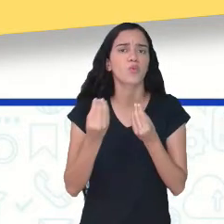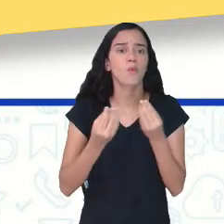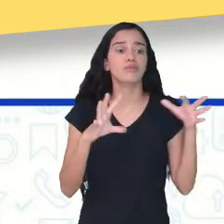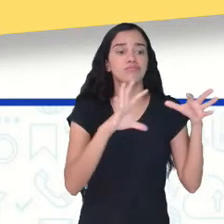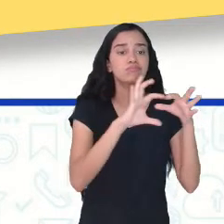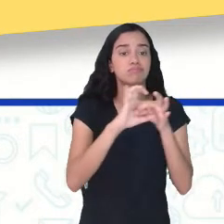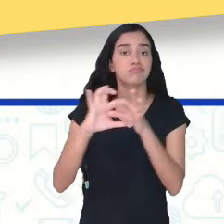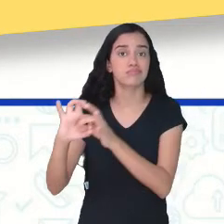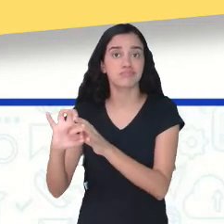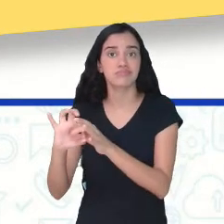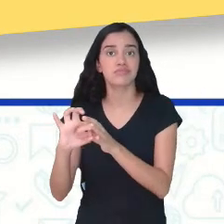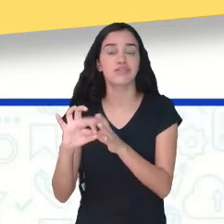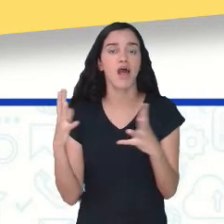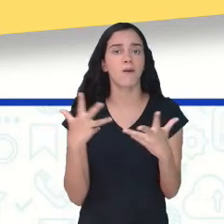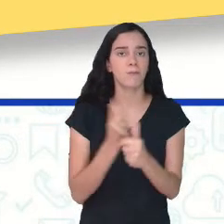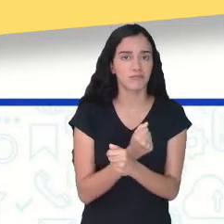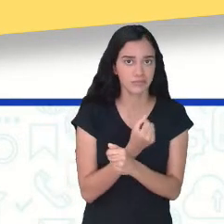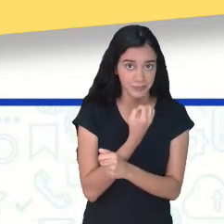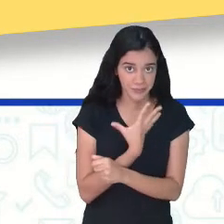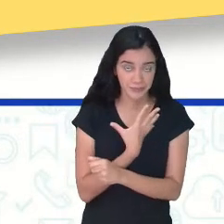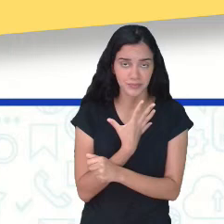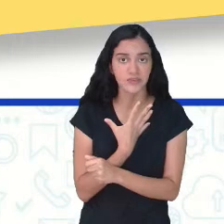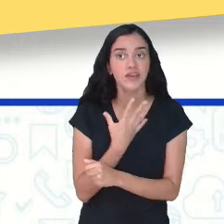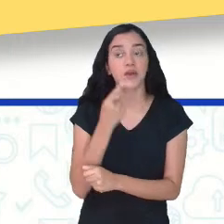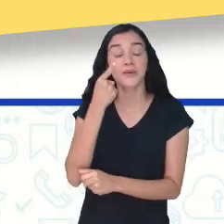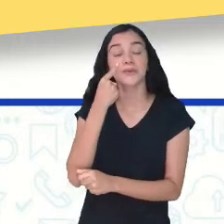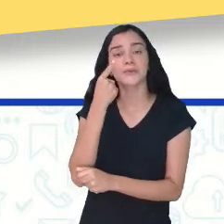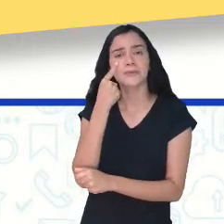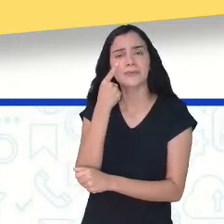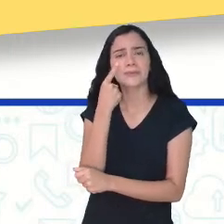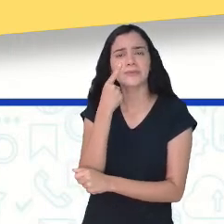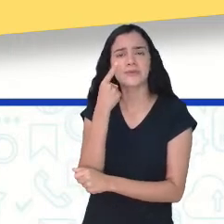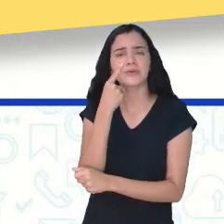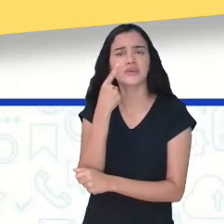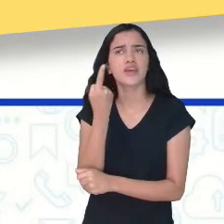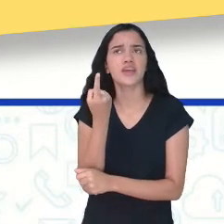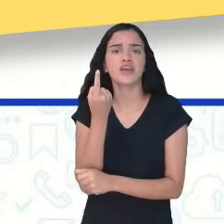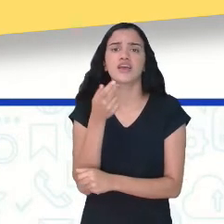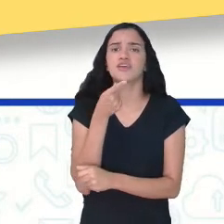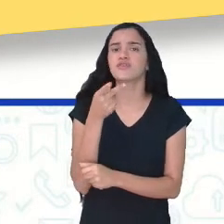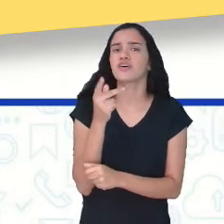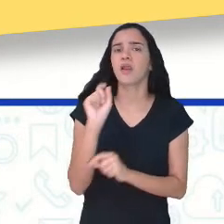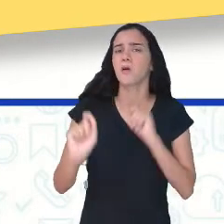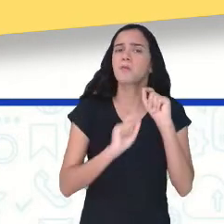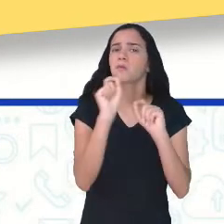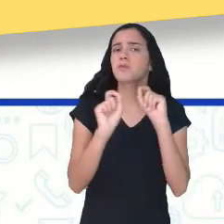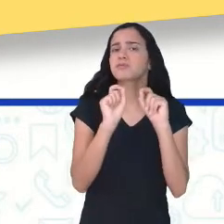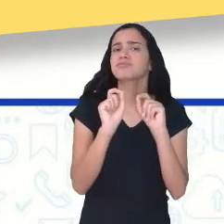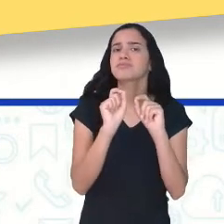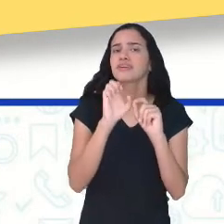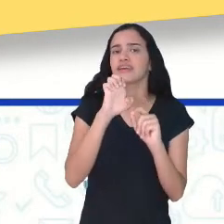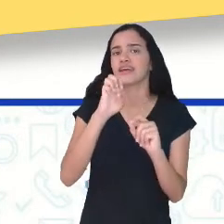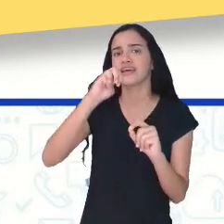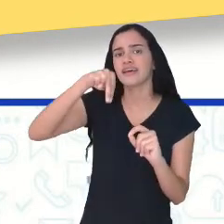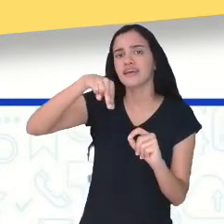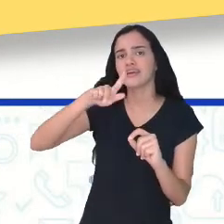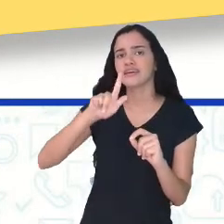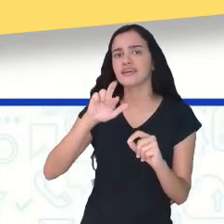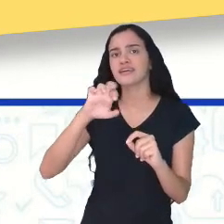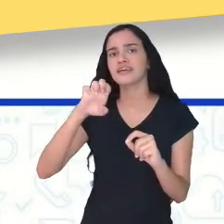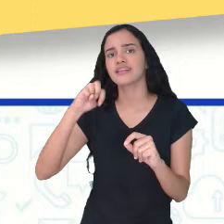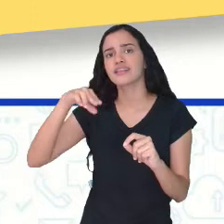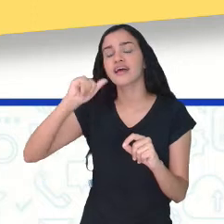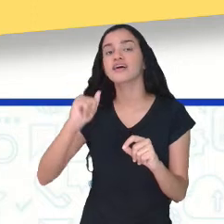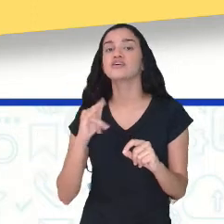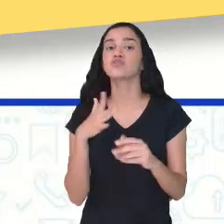e em perfeita harmonia. Então, dá uma olhadinha aí em falar que engrenagem é essa. Eu estou mostrando aí a questão dos nossos membros,